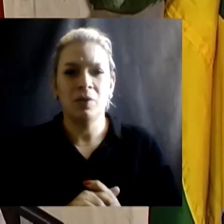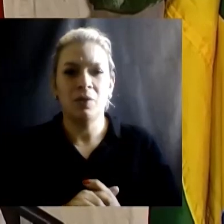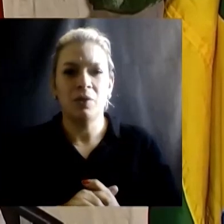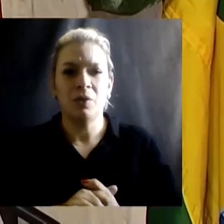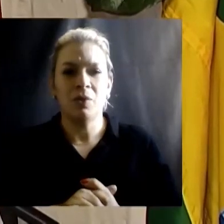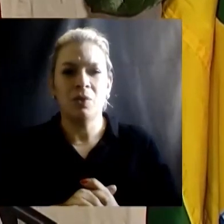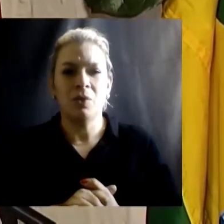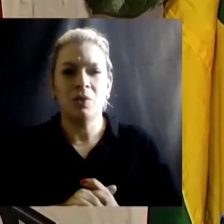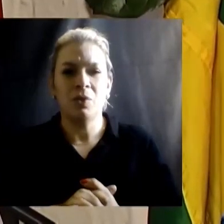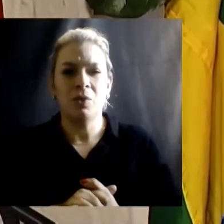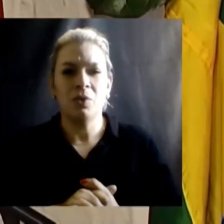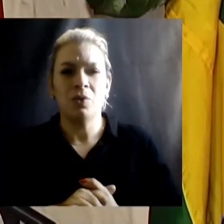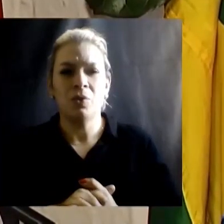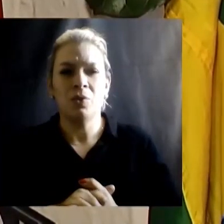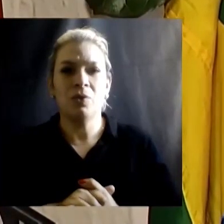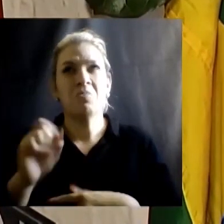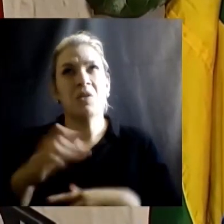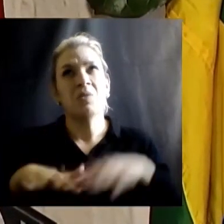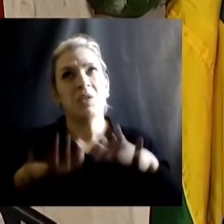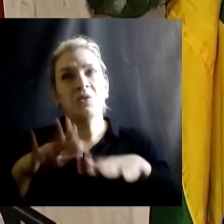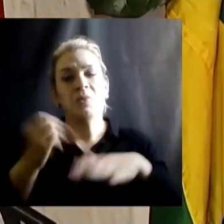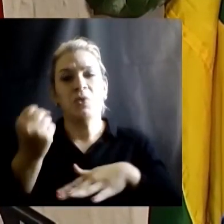anos.